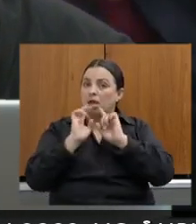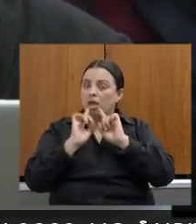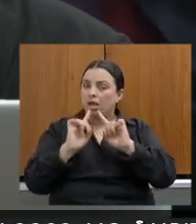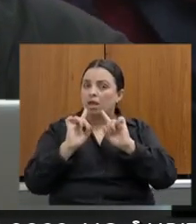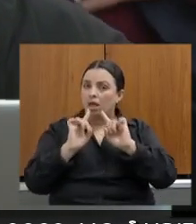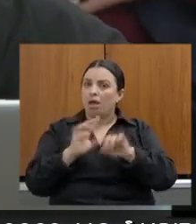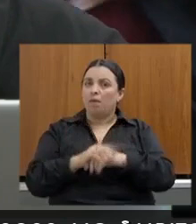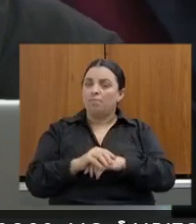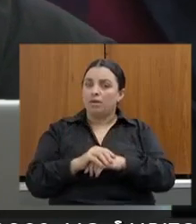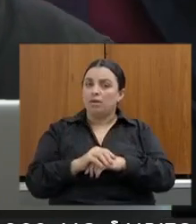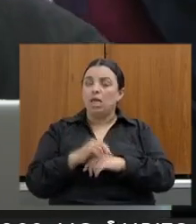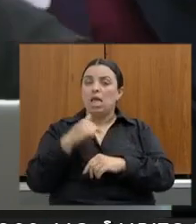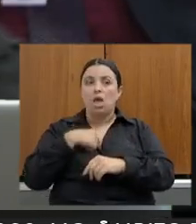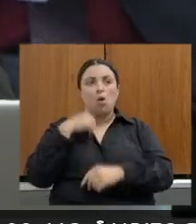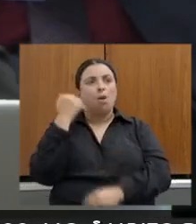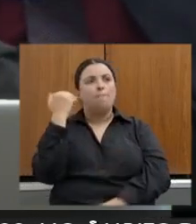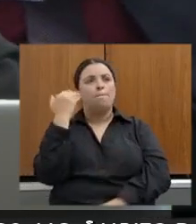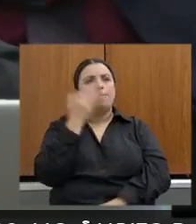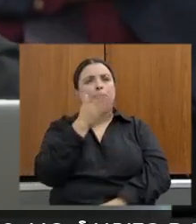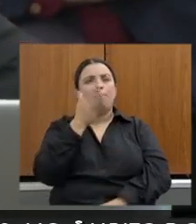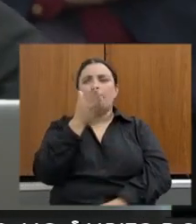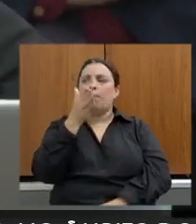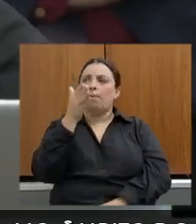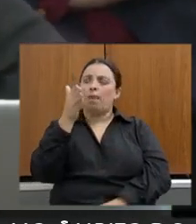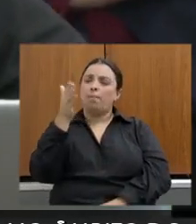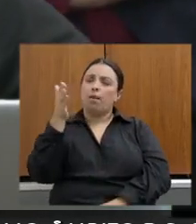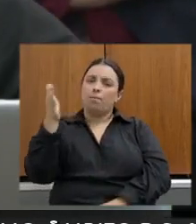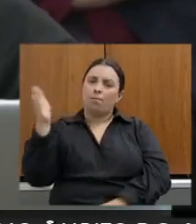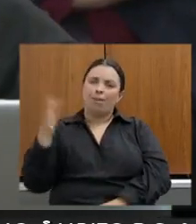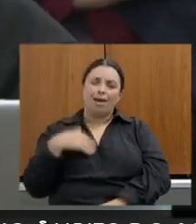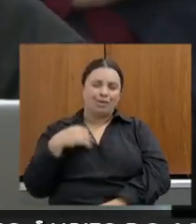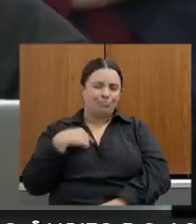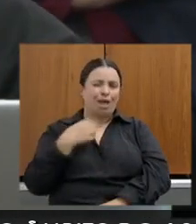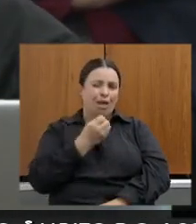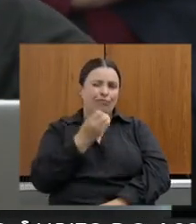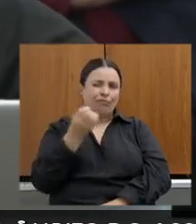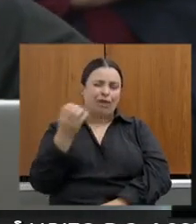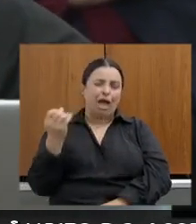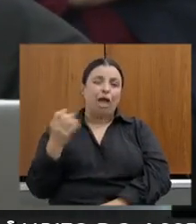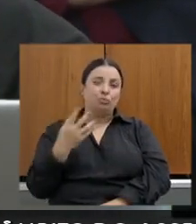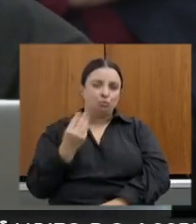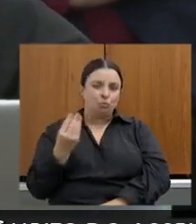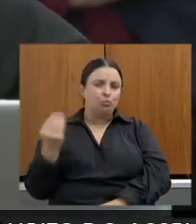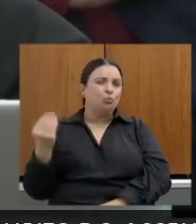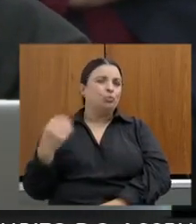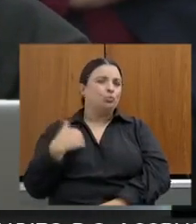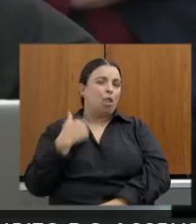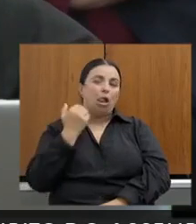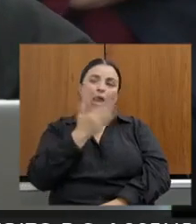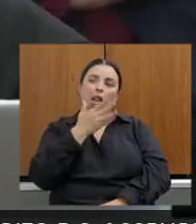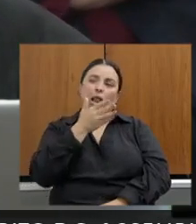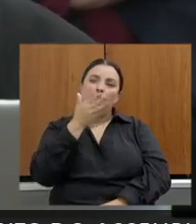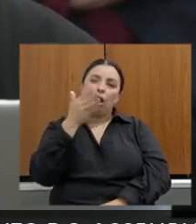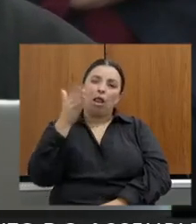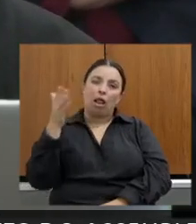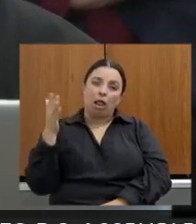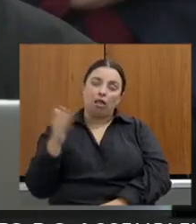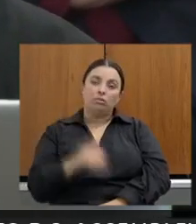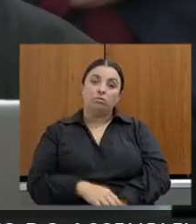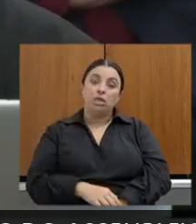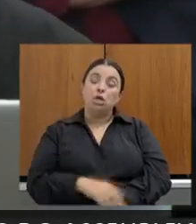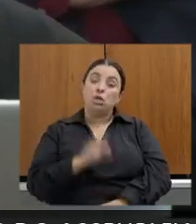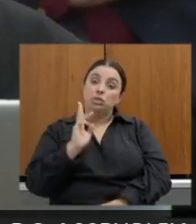e eu ando mais do que um monstro de circo viu Sheila por esse estado afora nem sempre as minhas